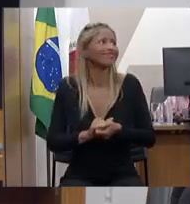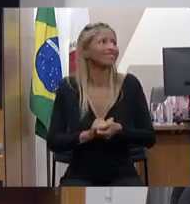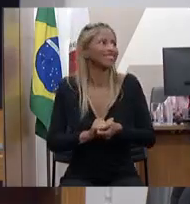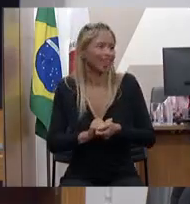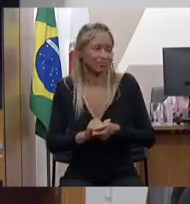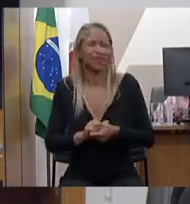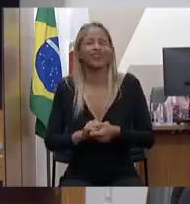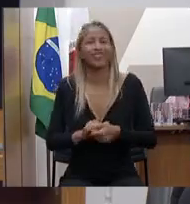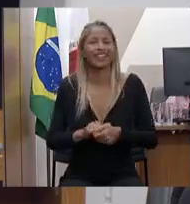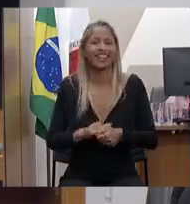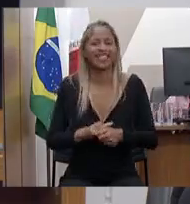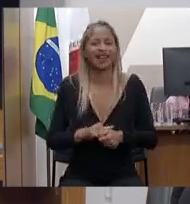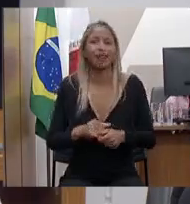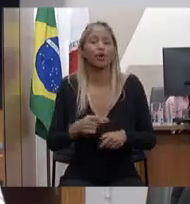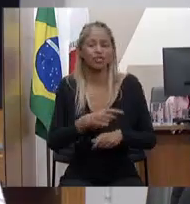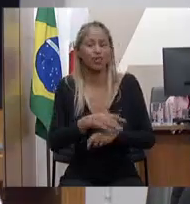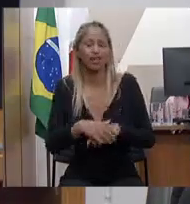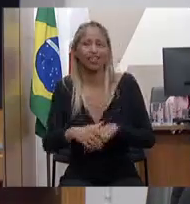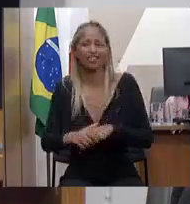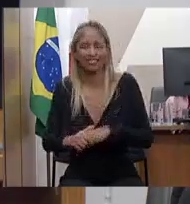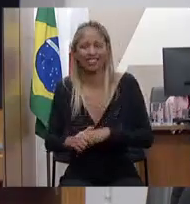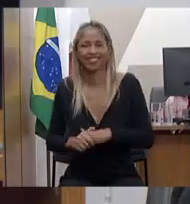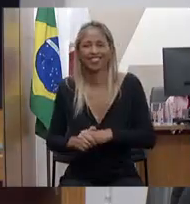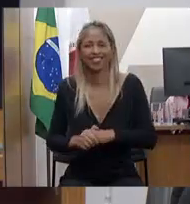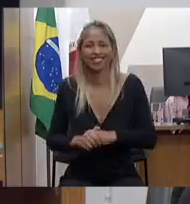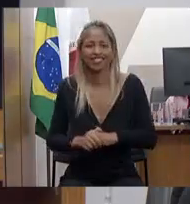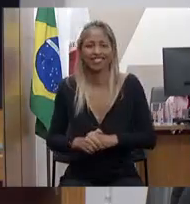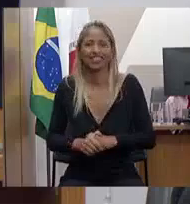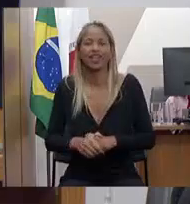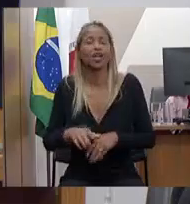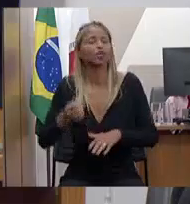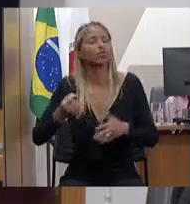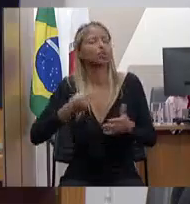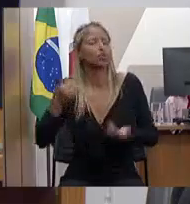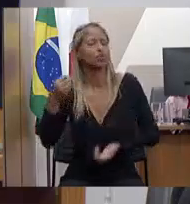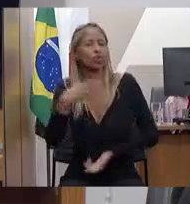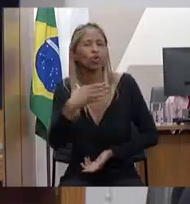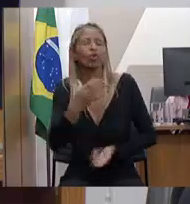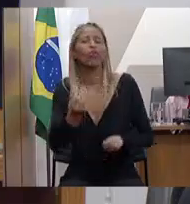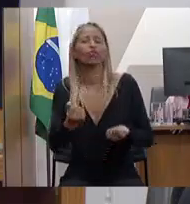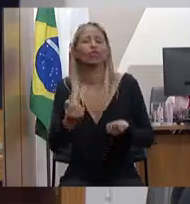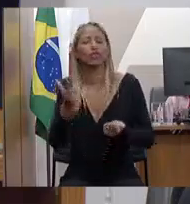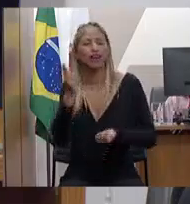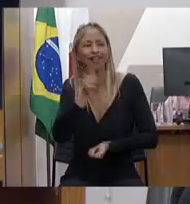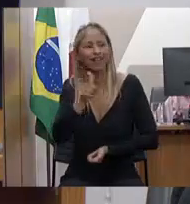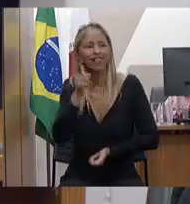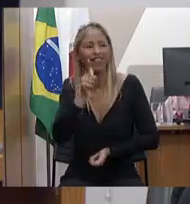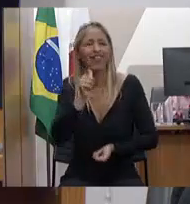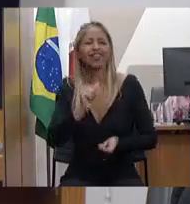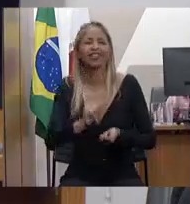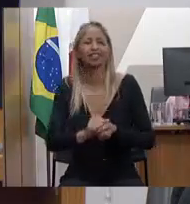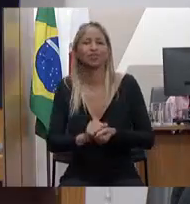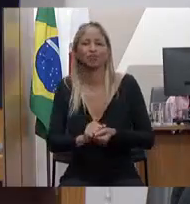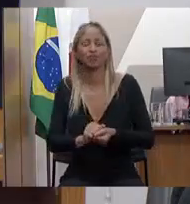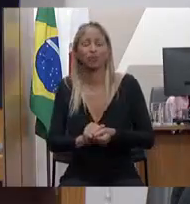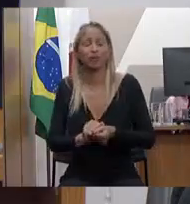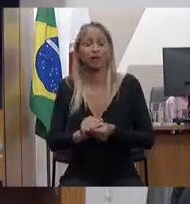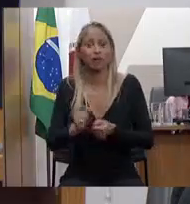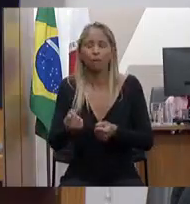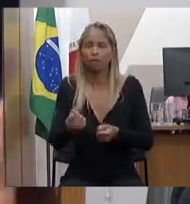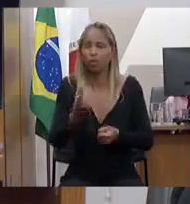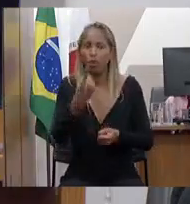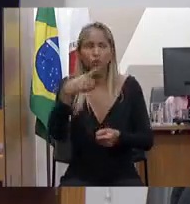é algo entre aspas novo que tá ganhando e tem uma dimensão absurda